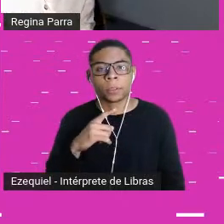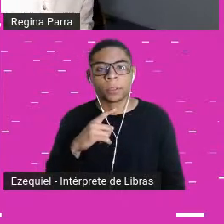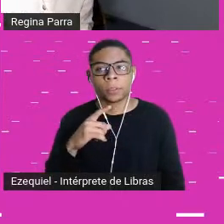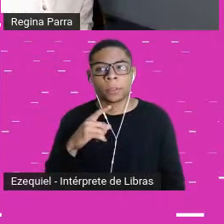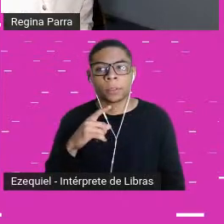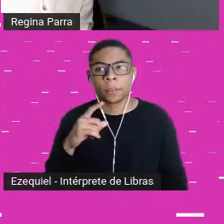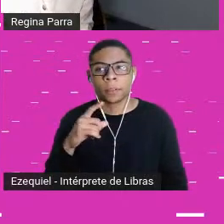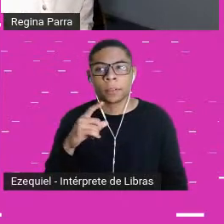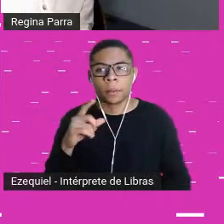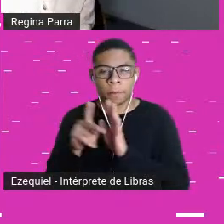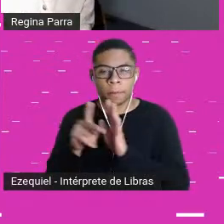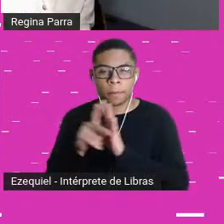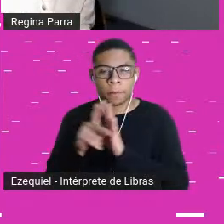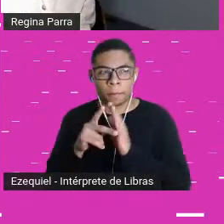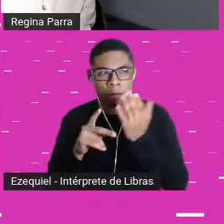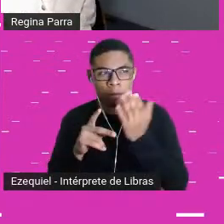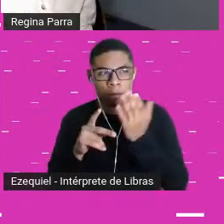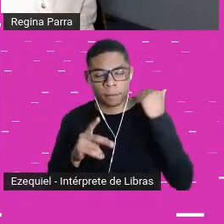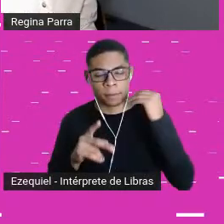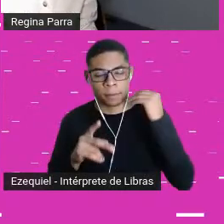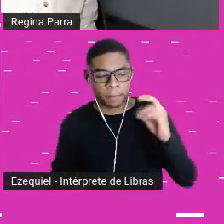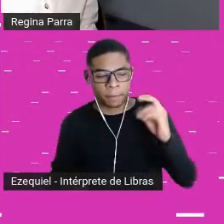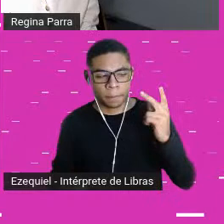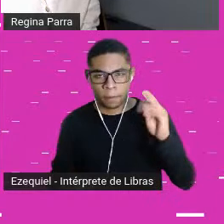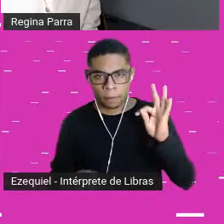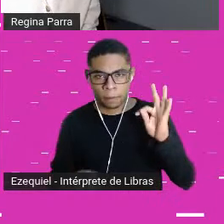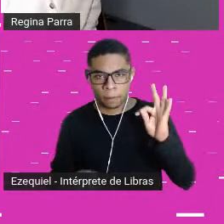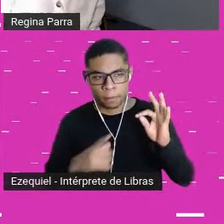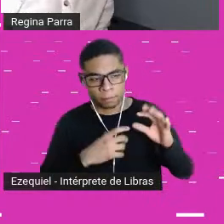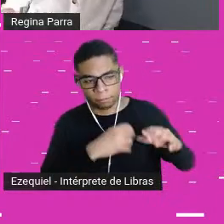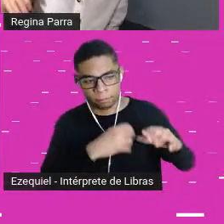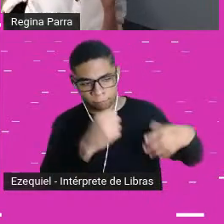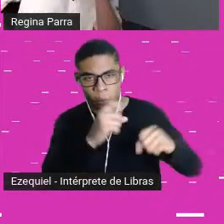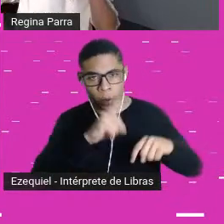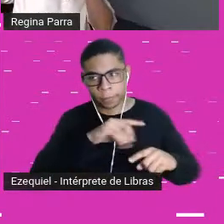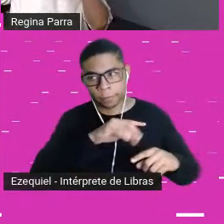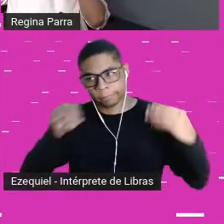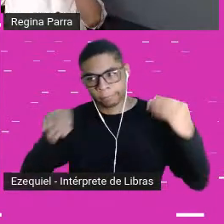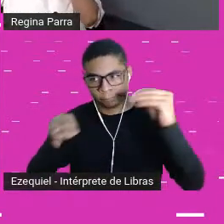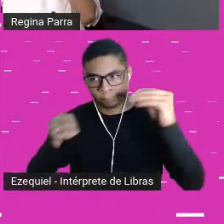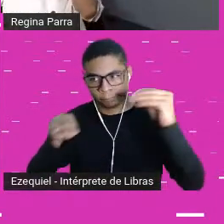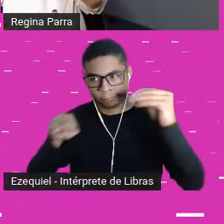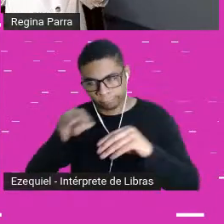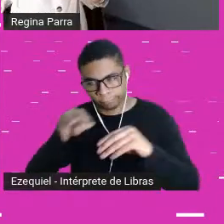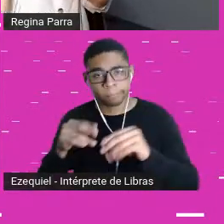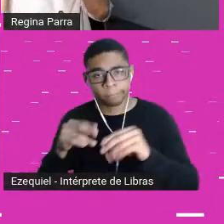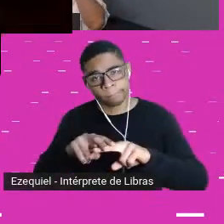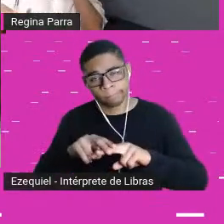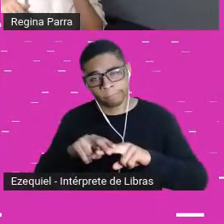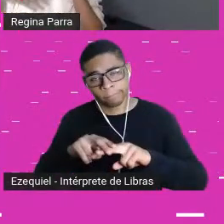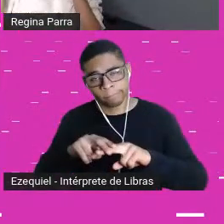CPT, e foi assim que resultou uma ideia 2.